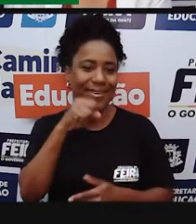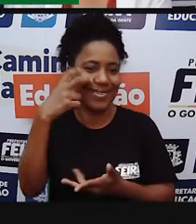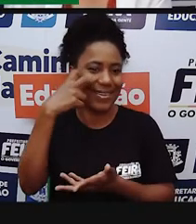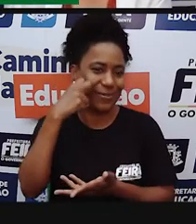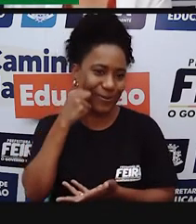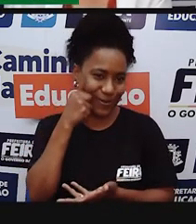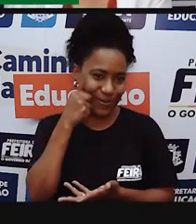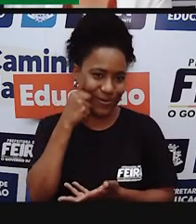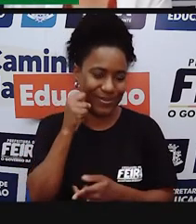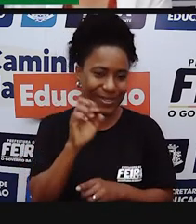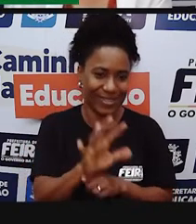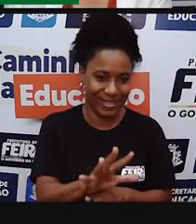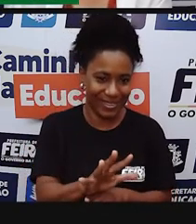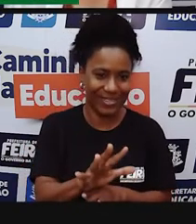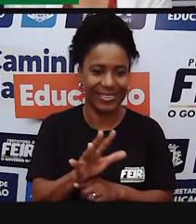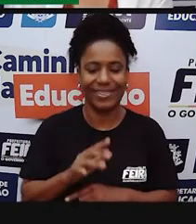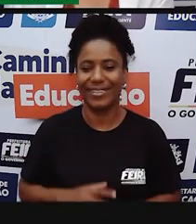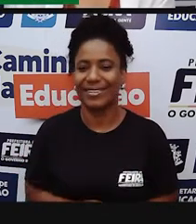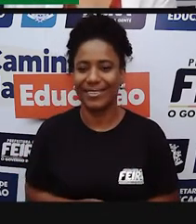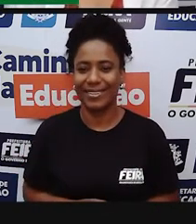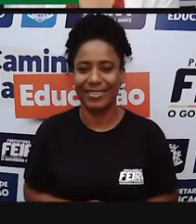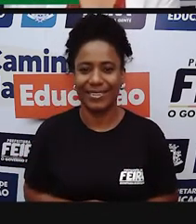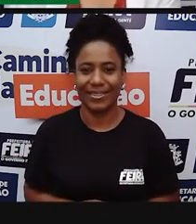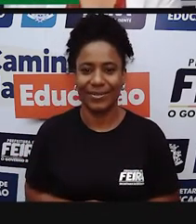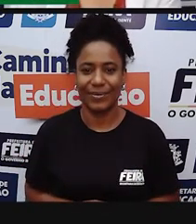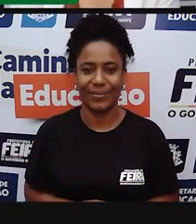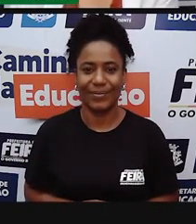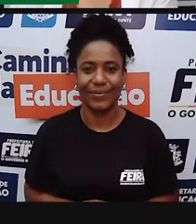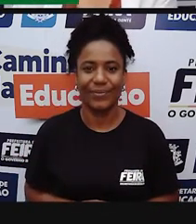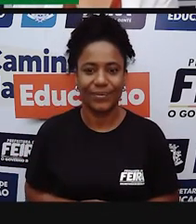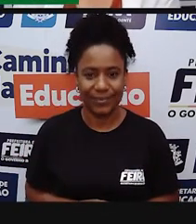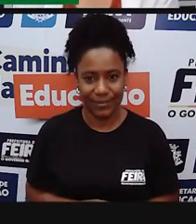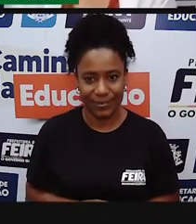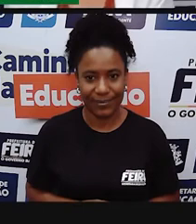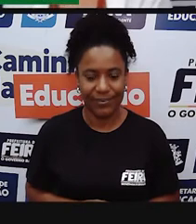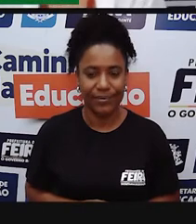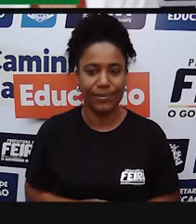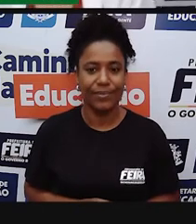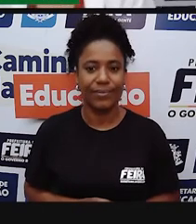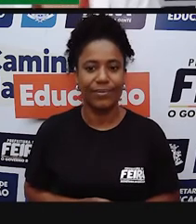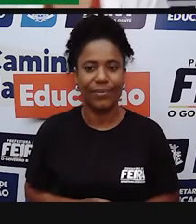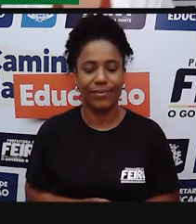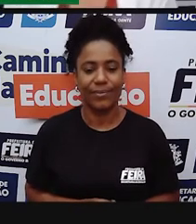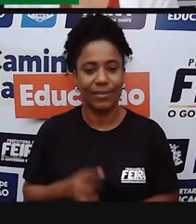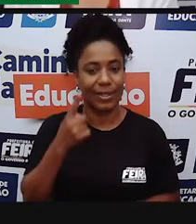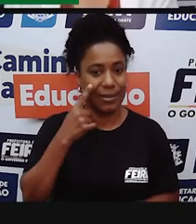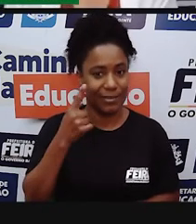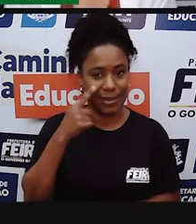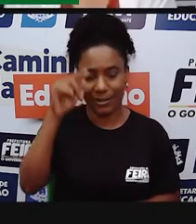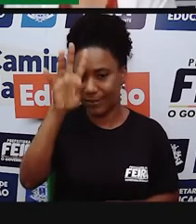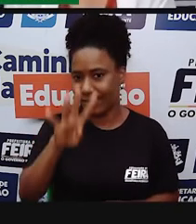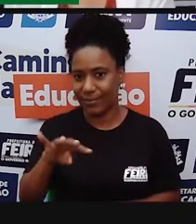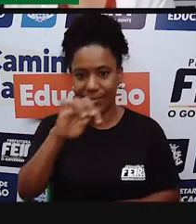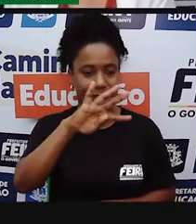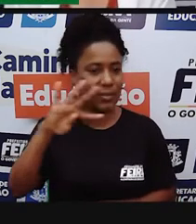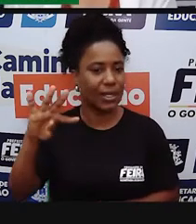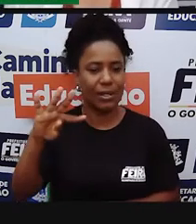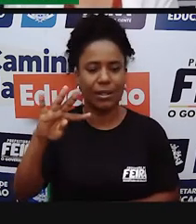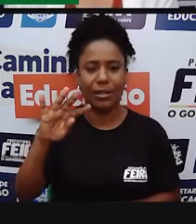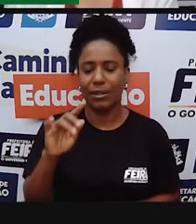mãe adotiva Ok Além disso trago para vocês nessa tabela algumas